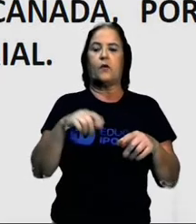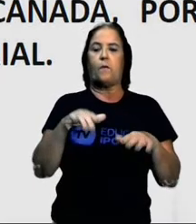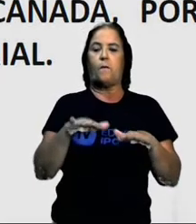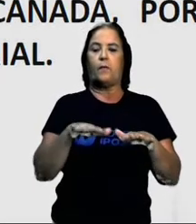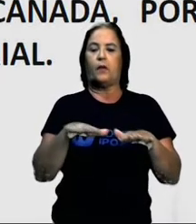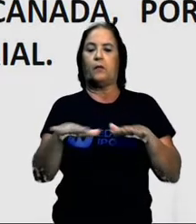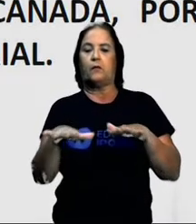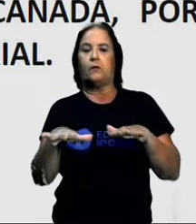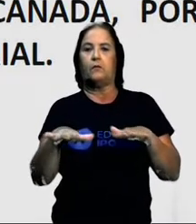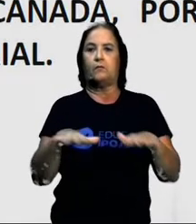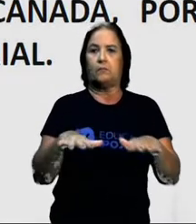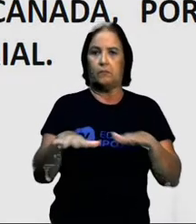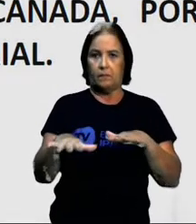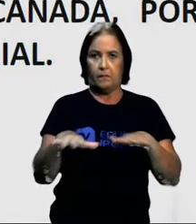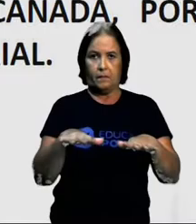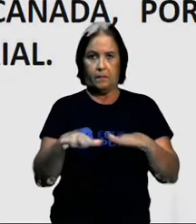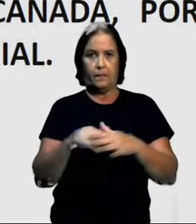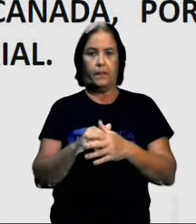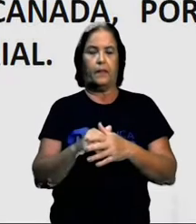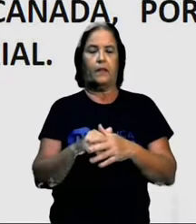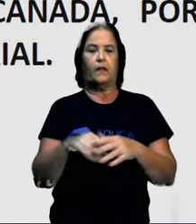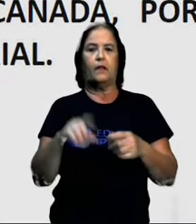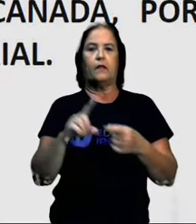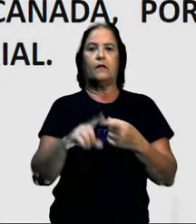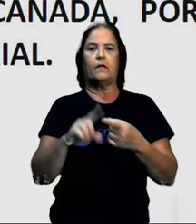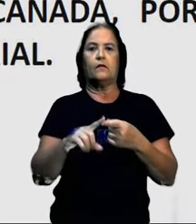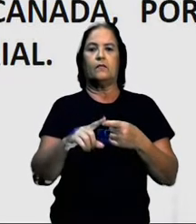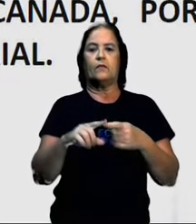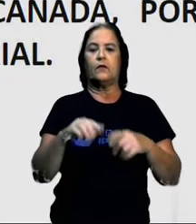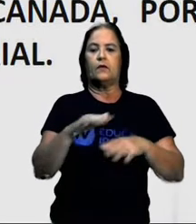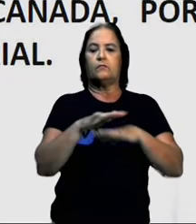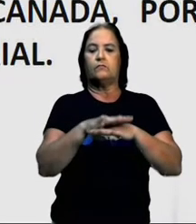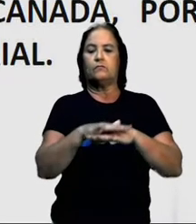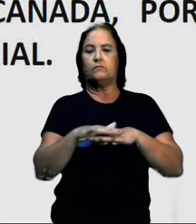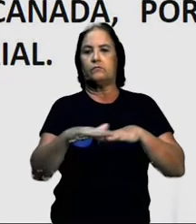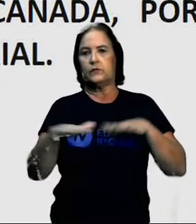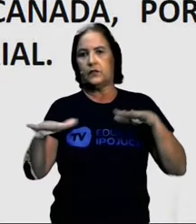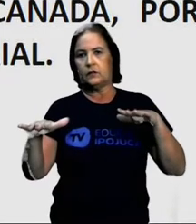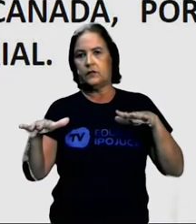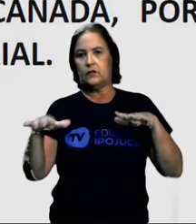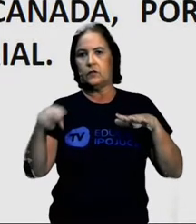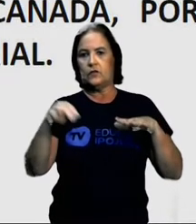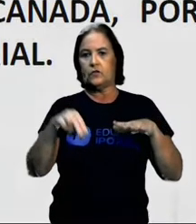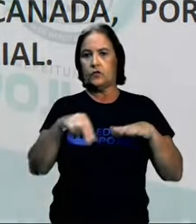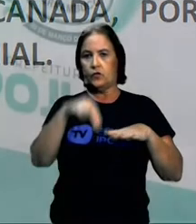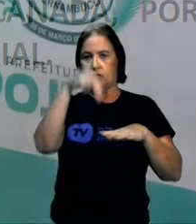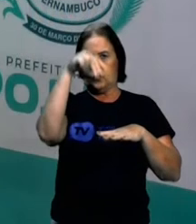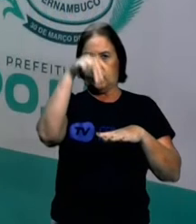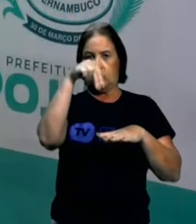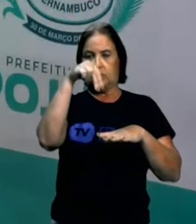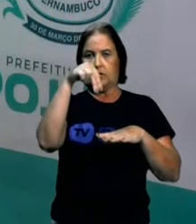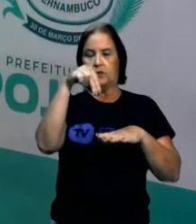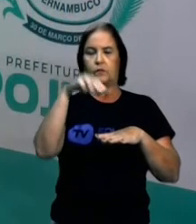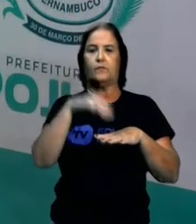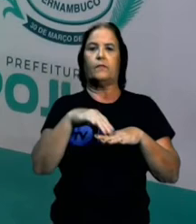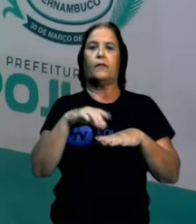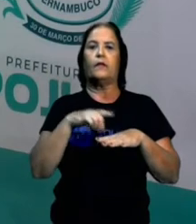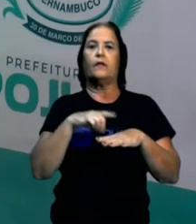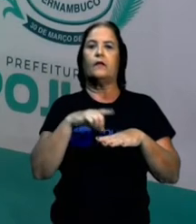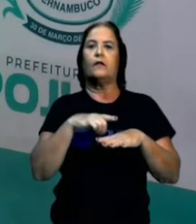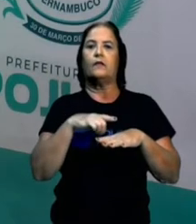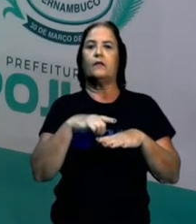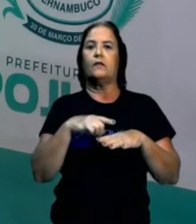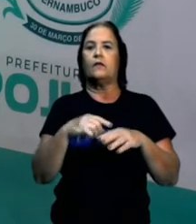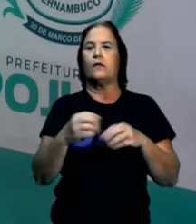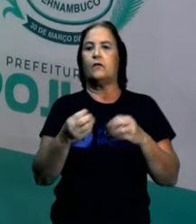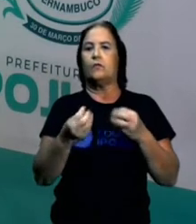tectônicas. As regiões de planície situadas ao norte do continente assumiram